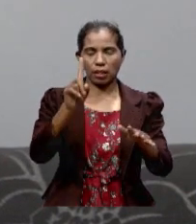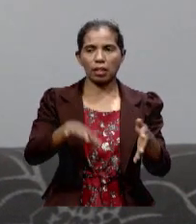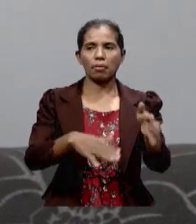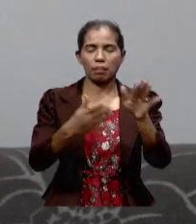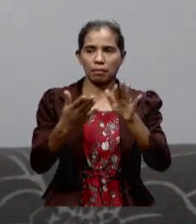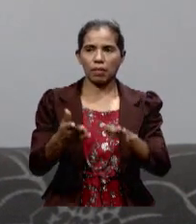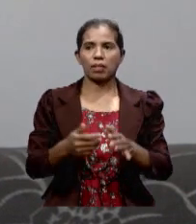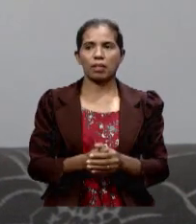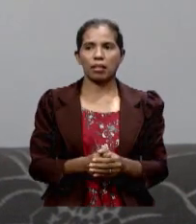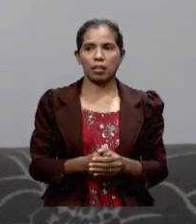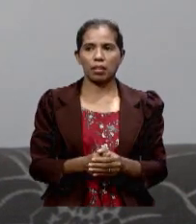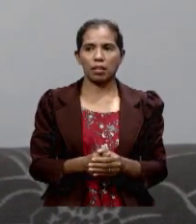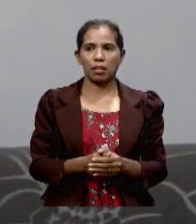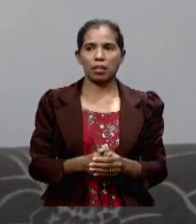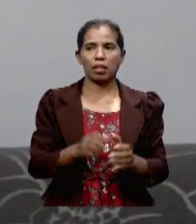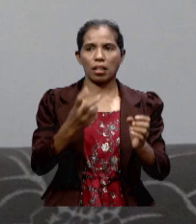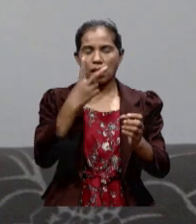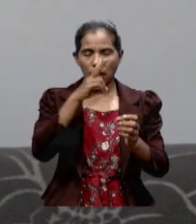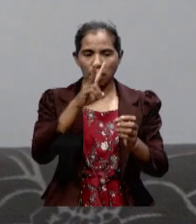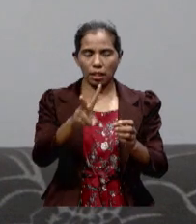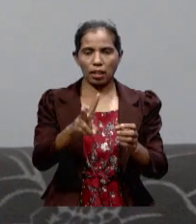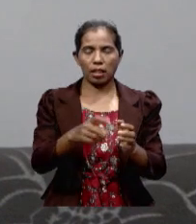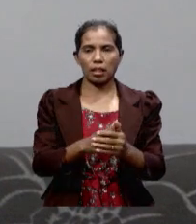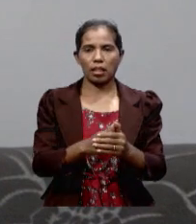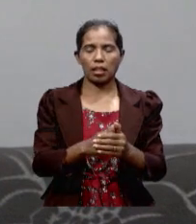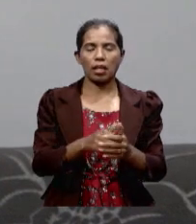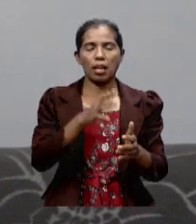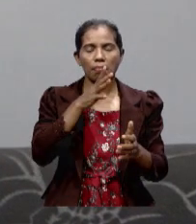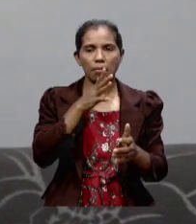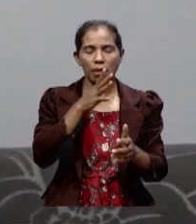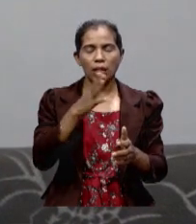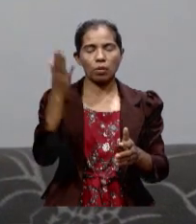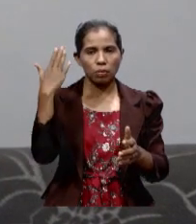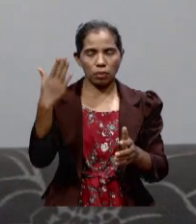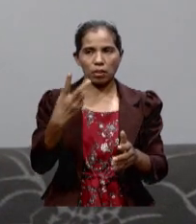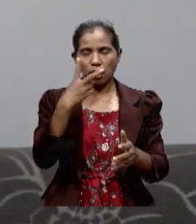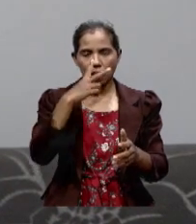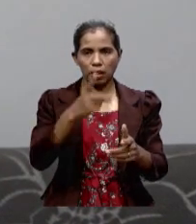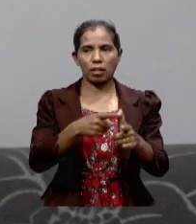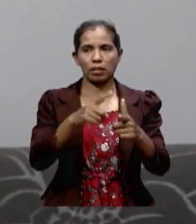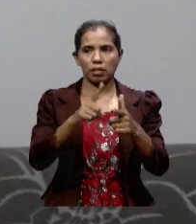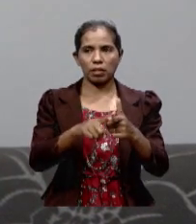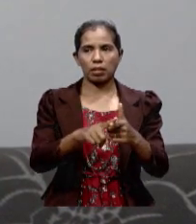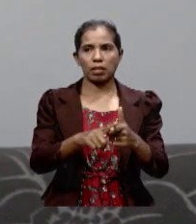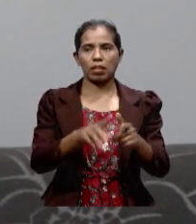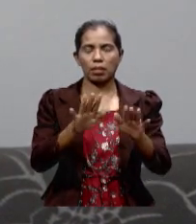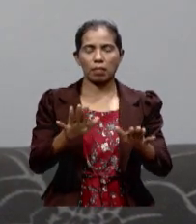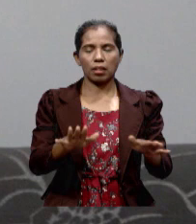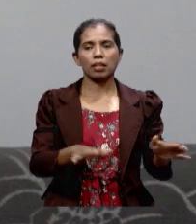né mama asrama sir né vê que hare lavar que né antes né dia aquela depois de fito lavar sem sofre